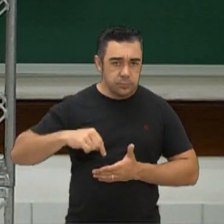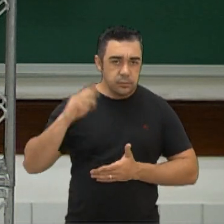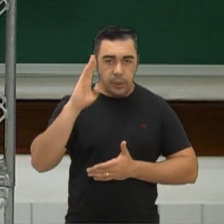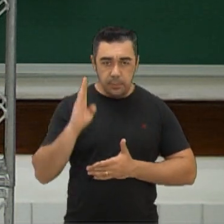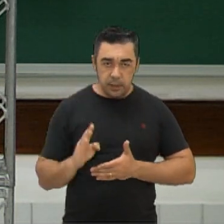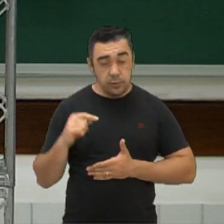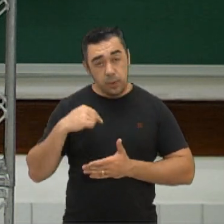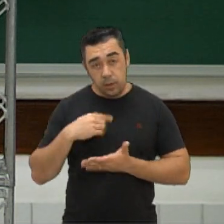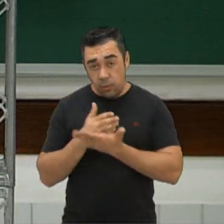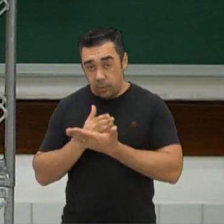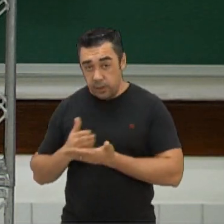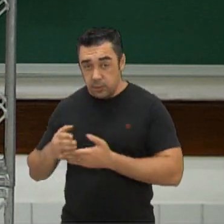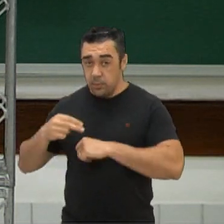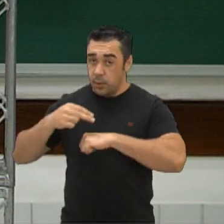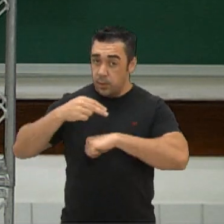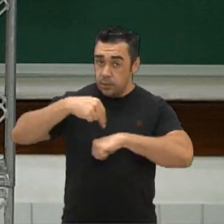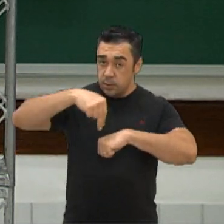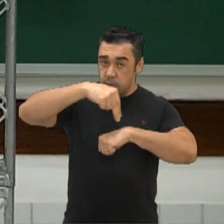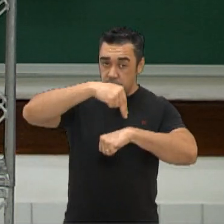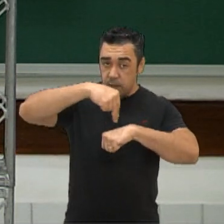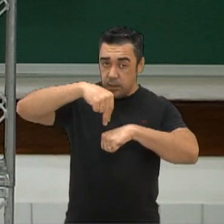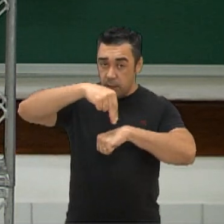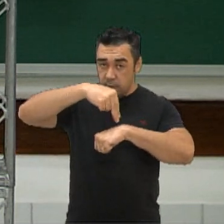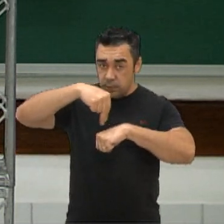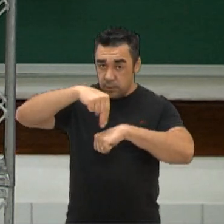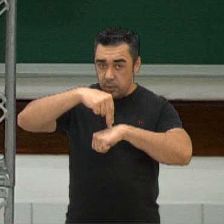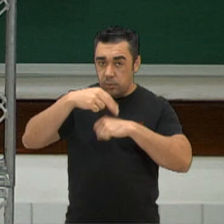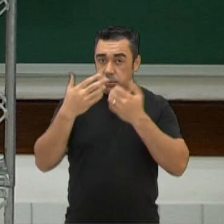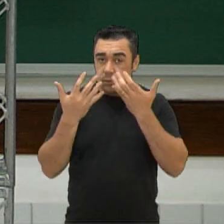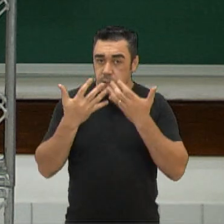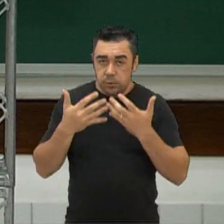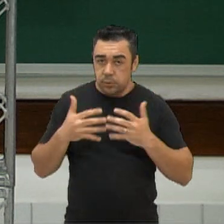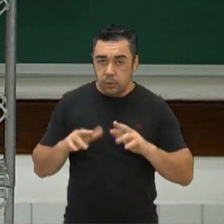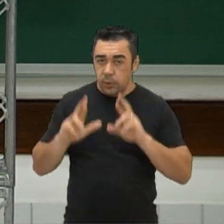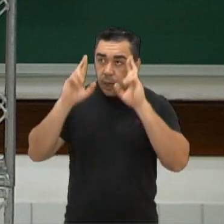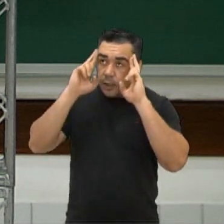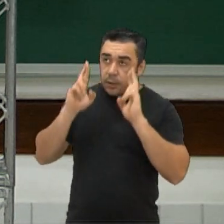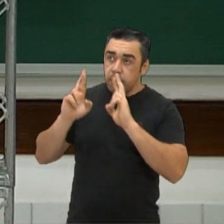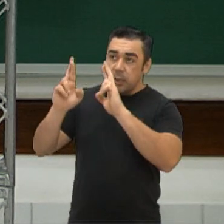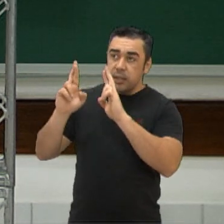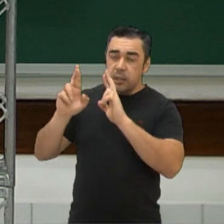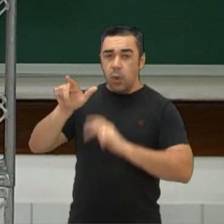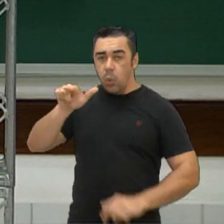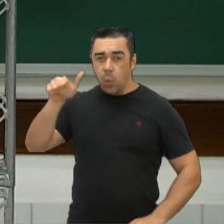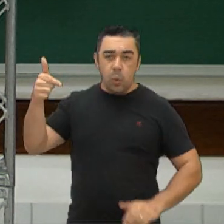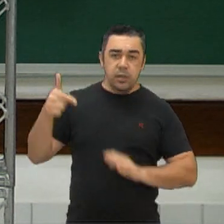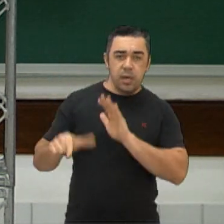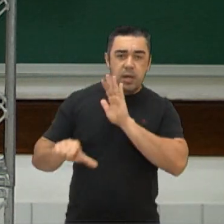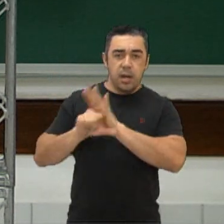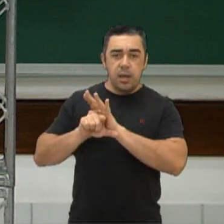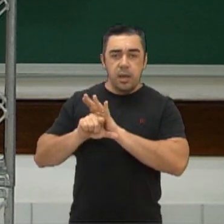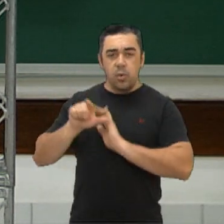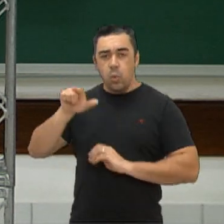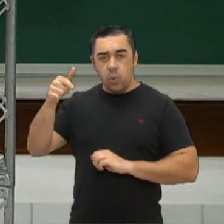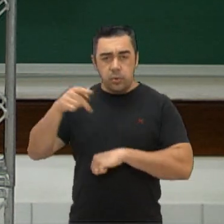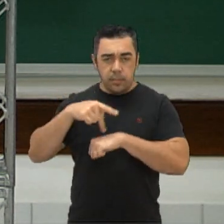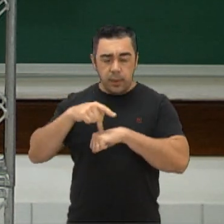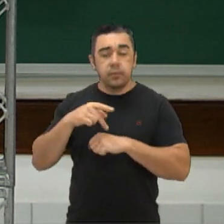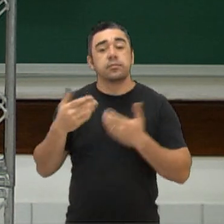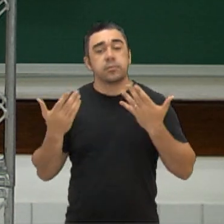uma nação e nós não queríamos respeitar uma lei imposta pela Inglaterra, nós criamos